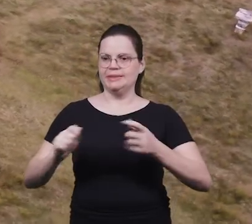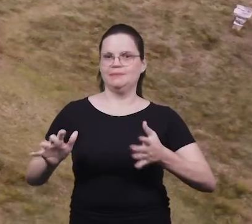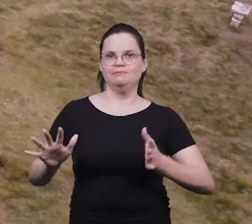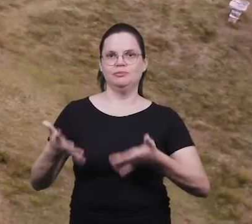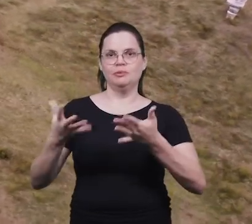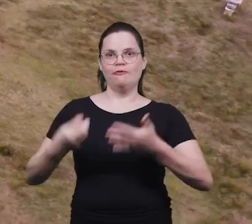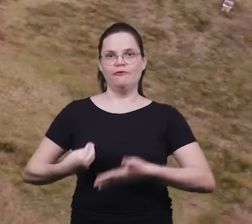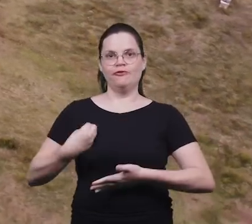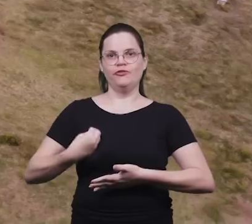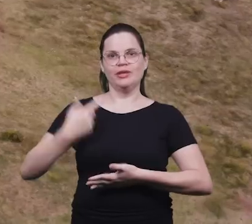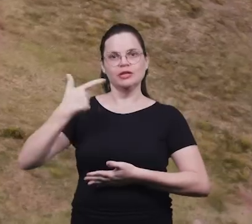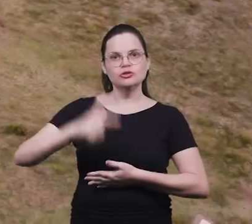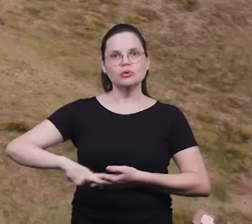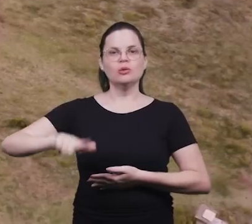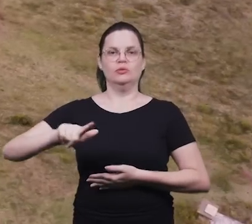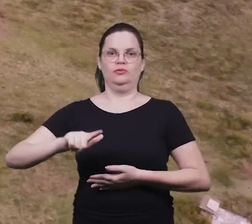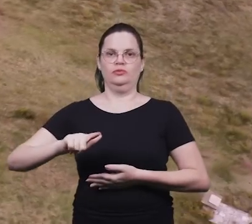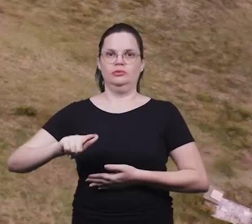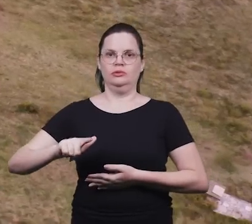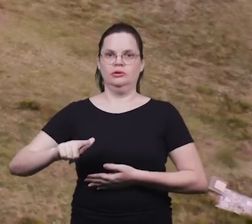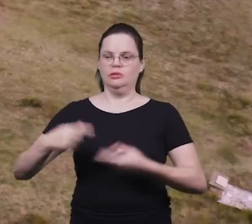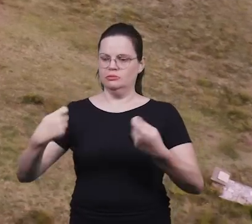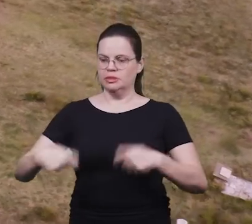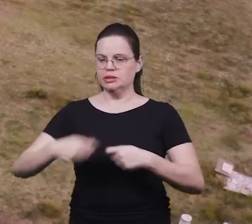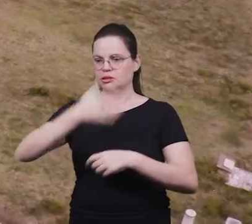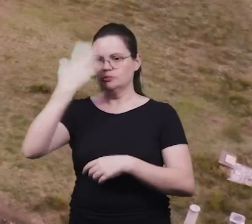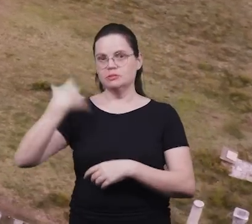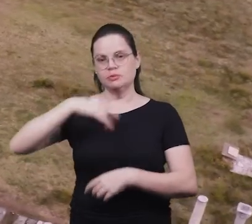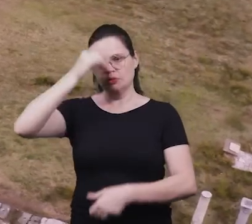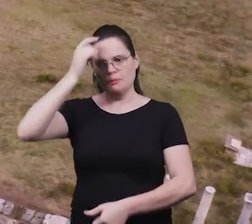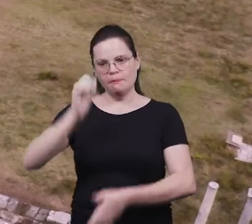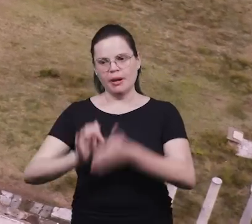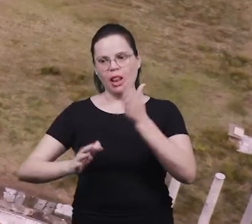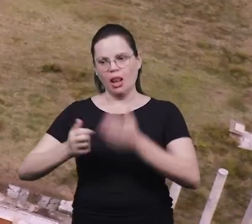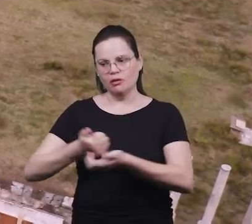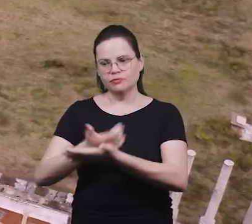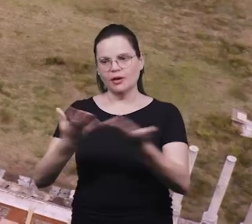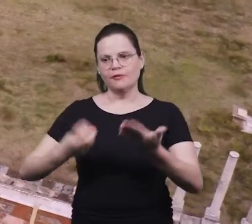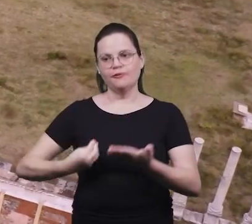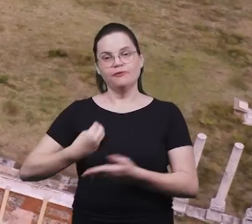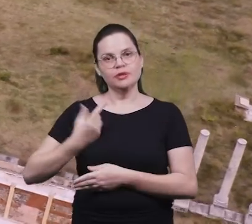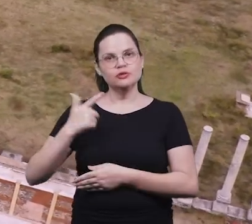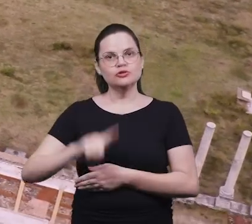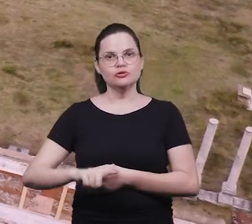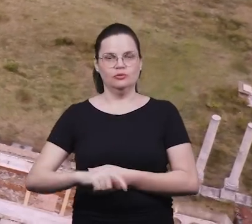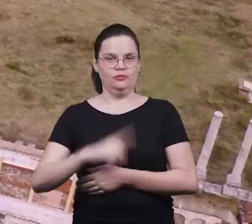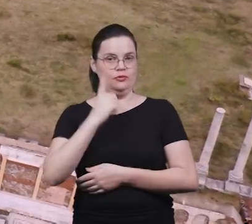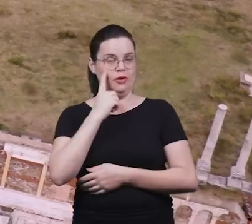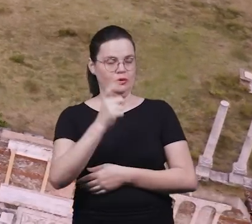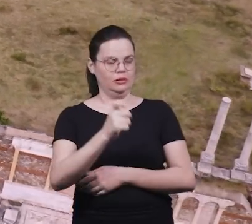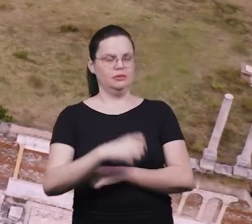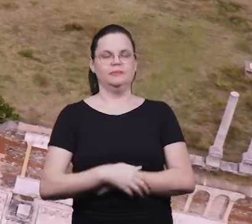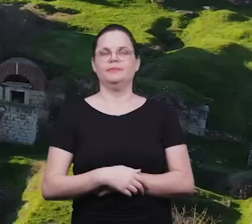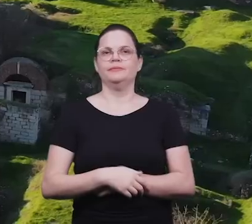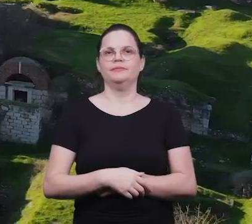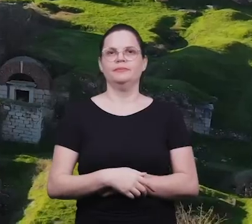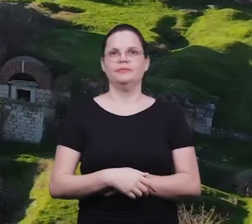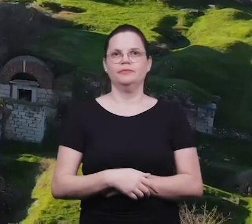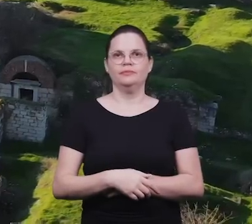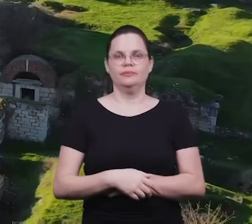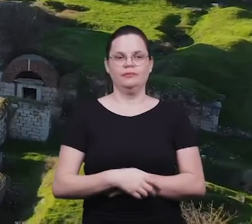volta. Interessante. Eu vou repetir uma coisa que tenho dito. O primeiro derramamento do